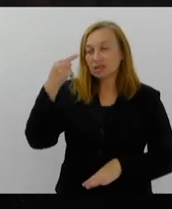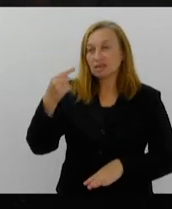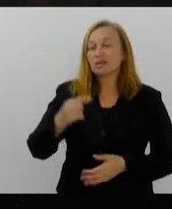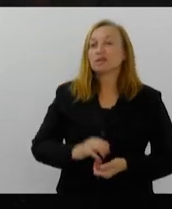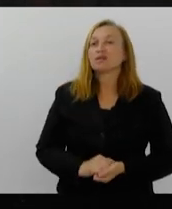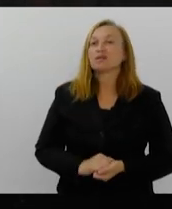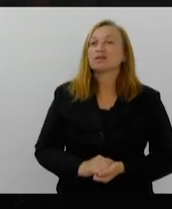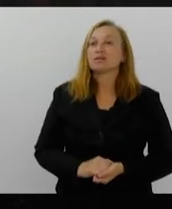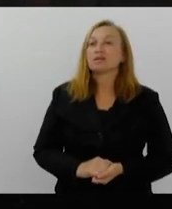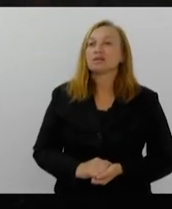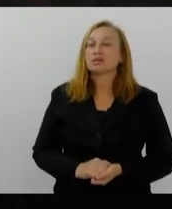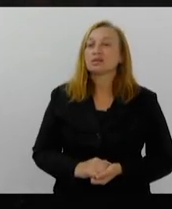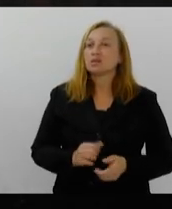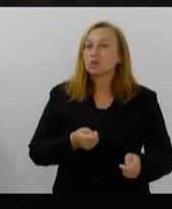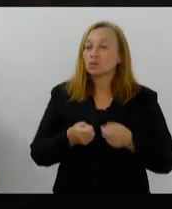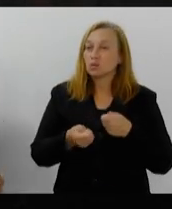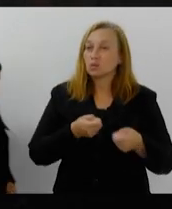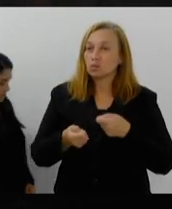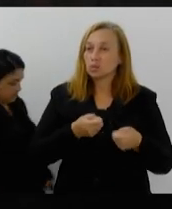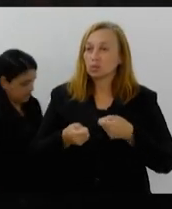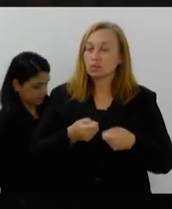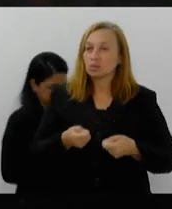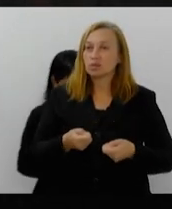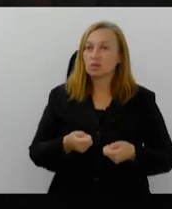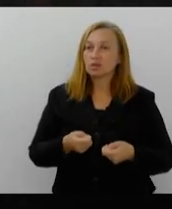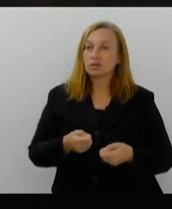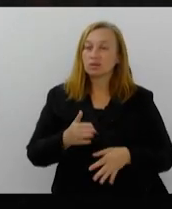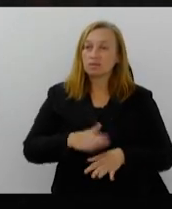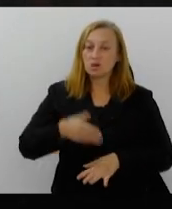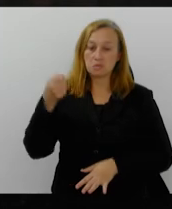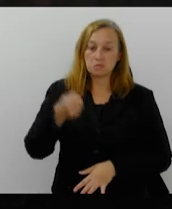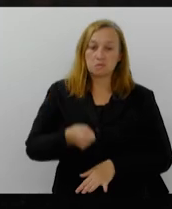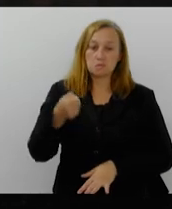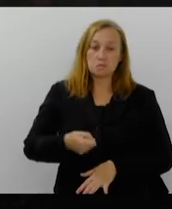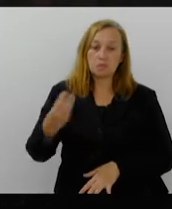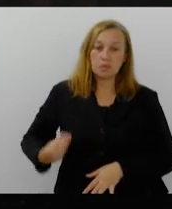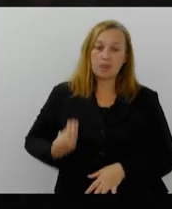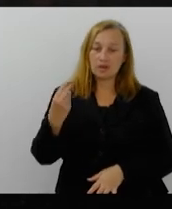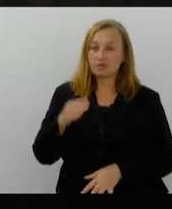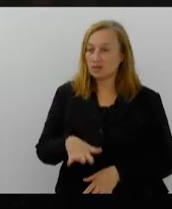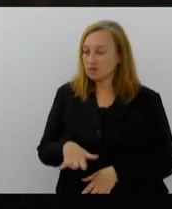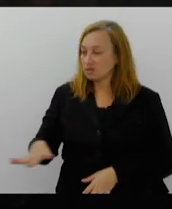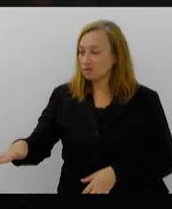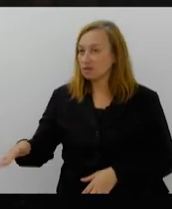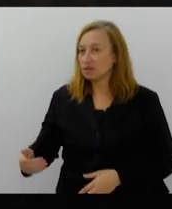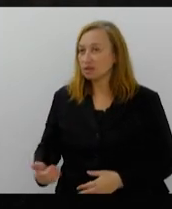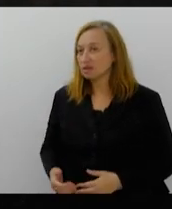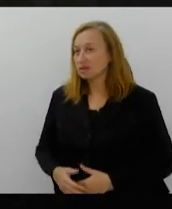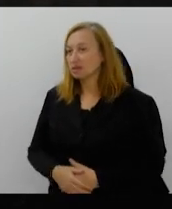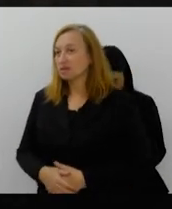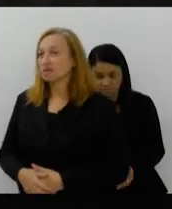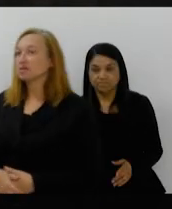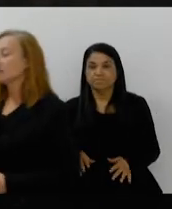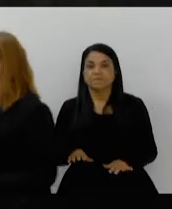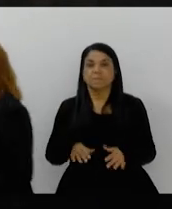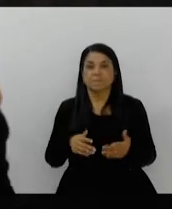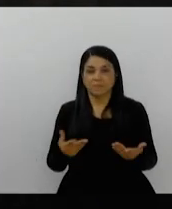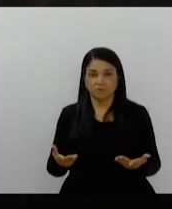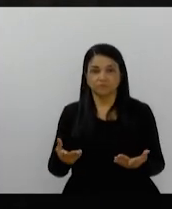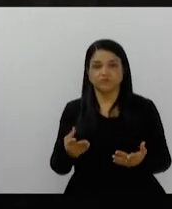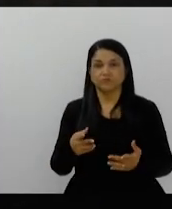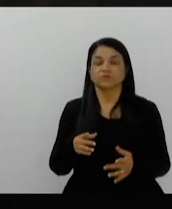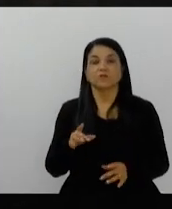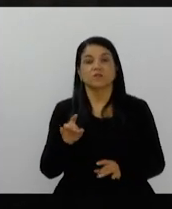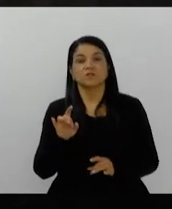fundamentalista, numa lógica de controle ainda mais autoritário da vida dos favelados e faveladas. Então, não bastasse